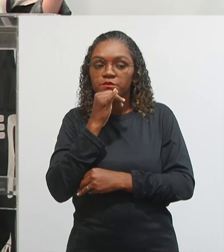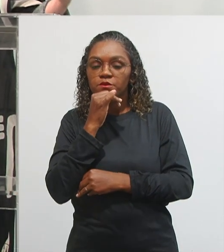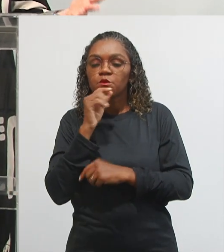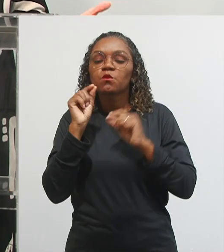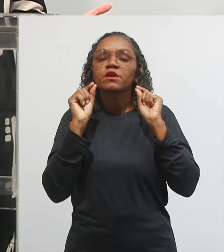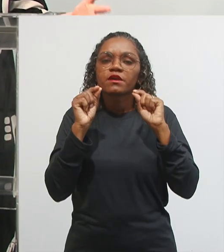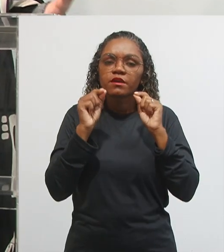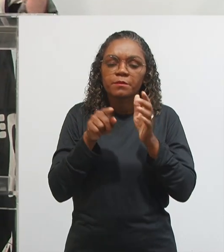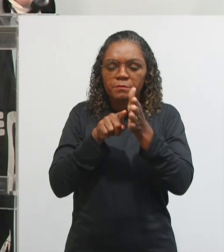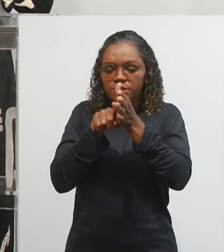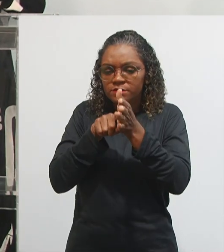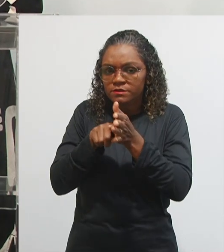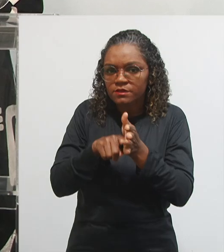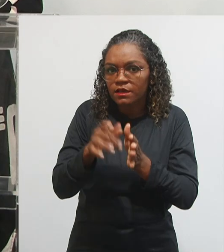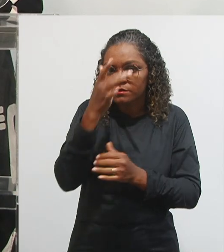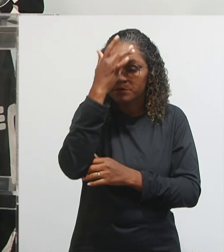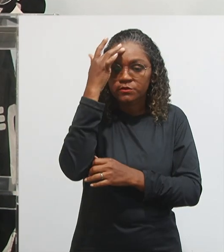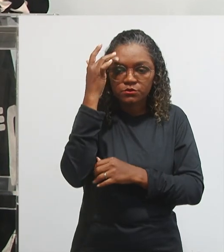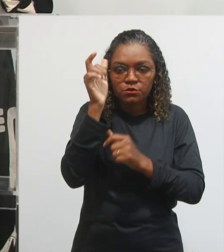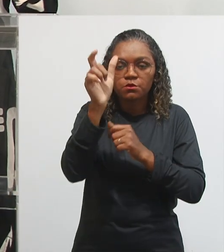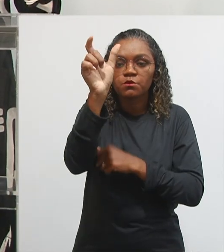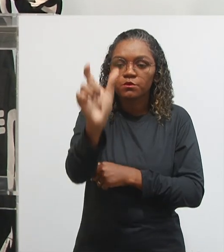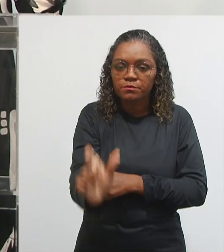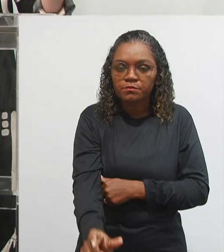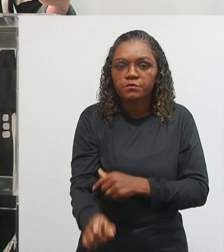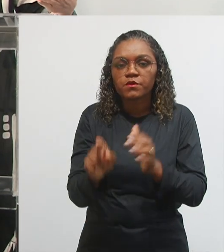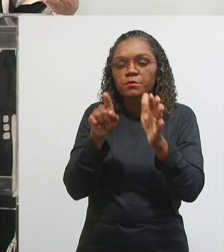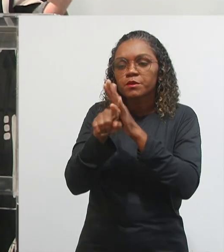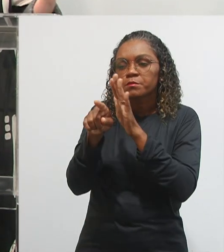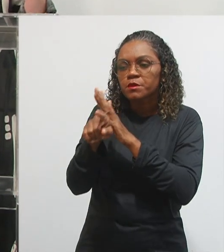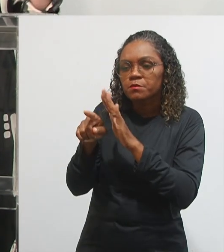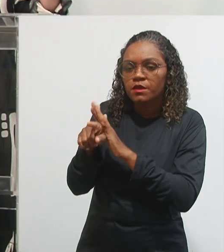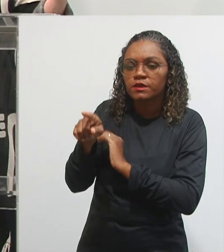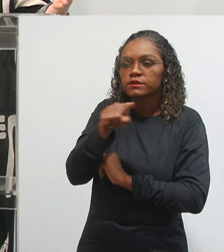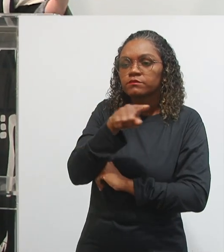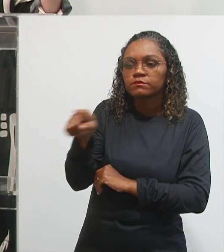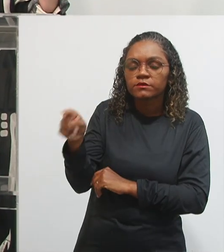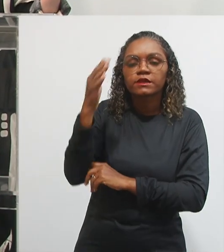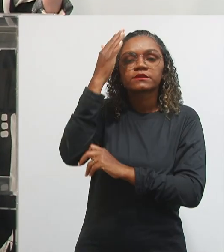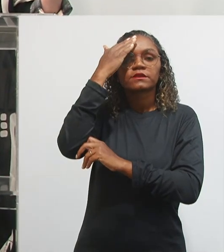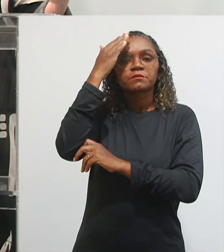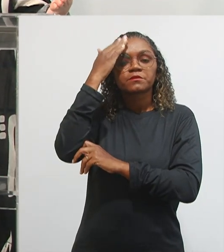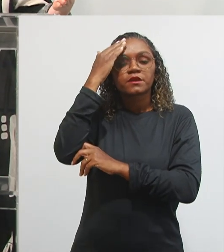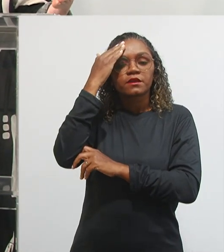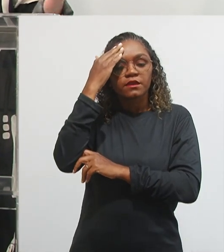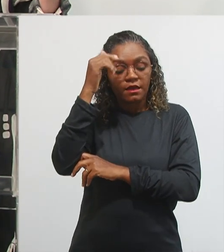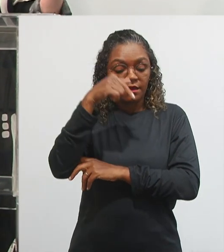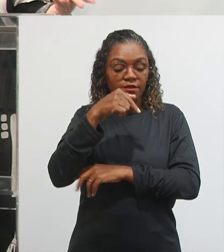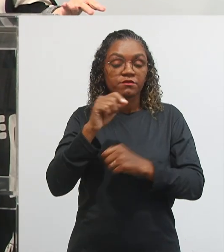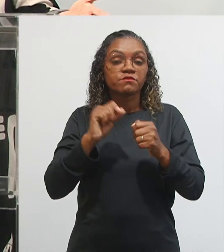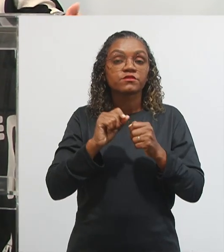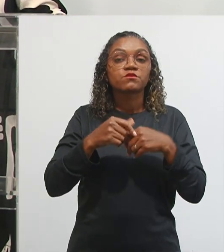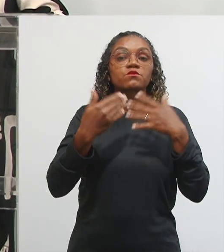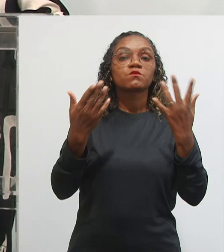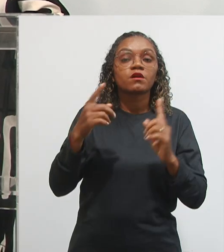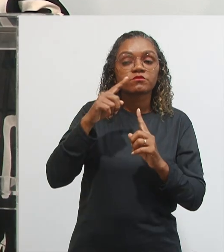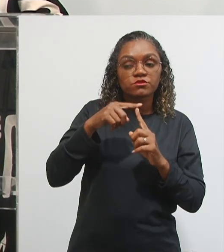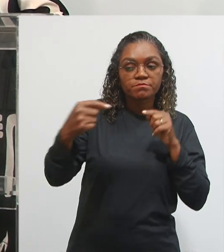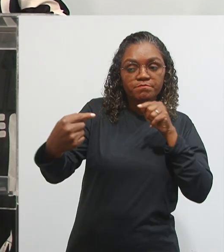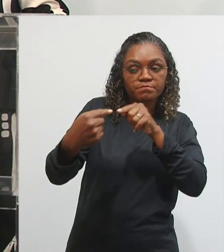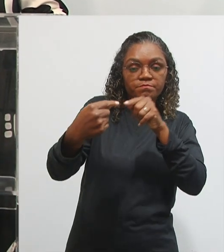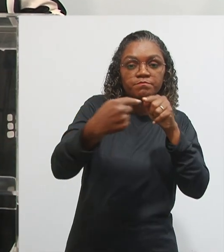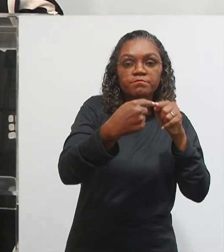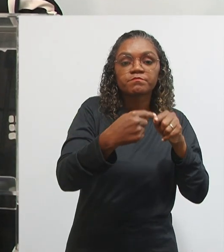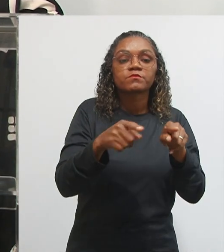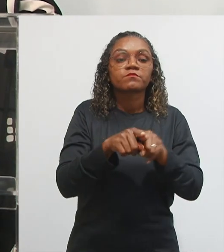pesquisa com o consumidor, no caso aqui com o cidadão. Vai tentar entender qual é o serviço que precisa ser prestado, de que forma. Ela vai